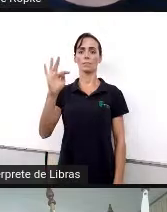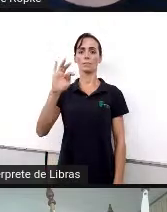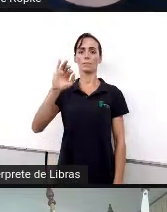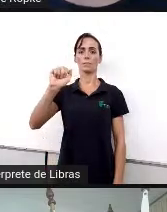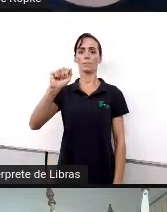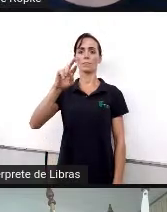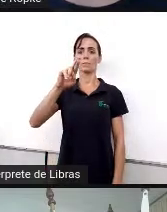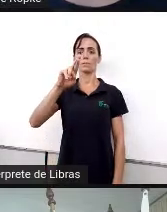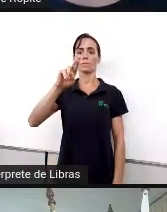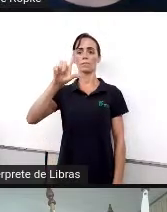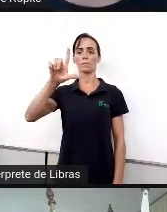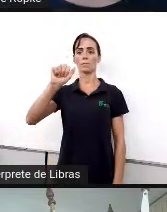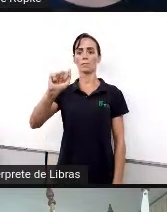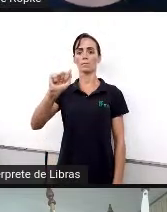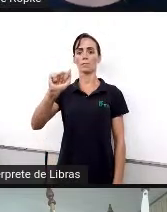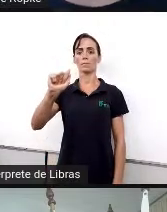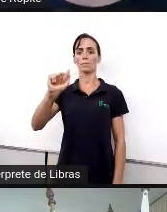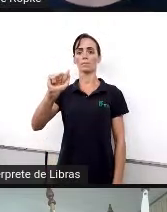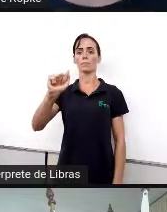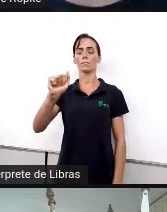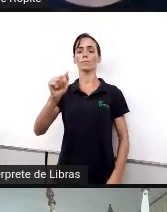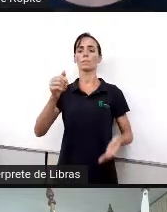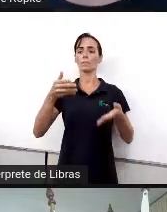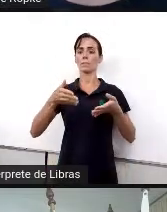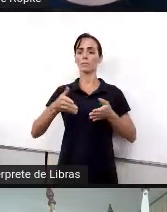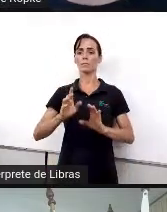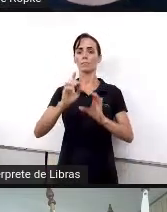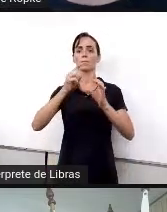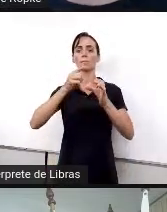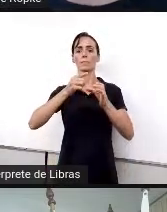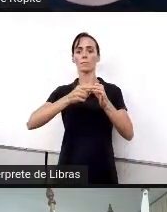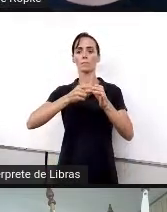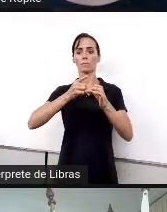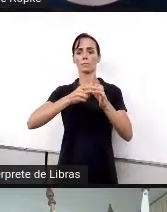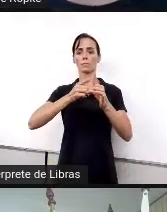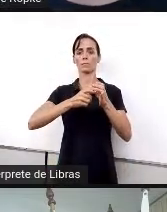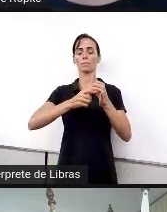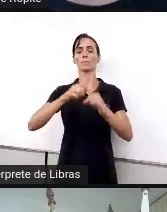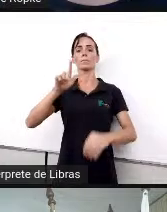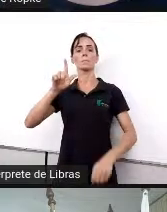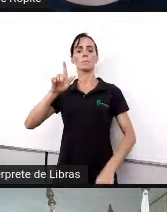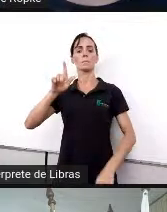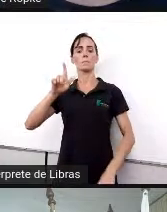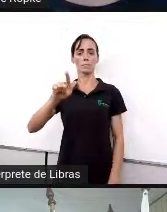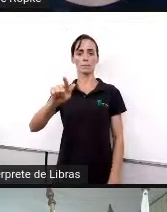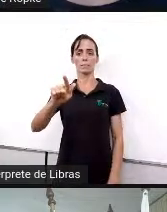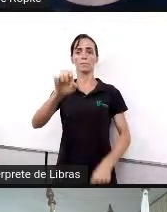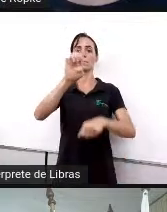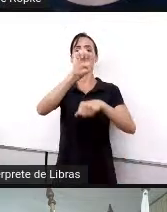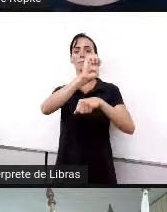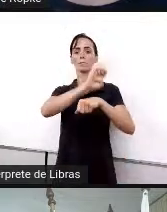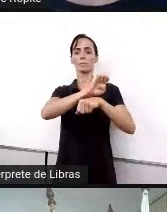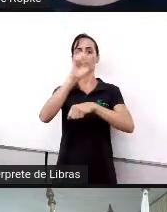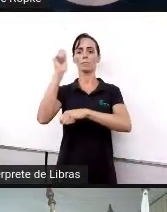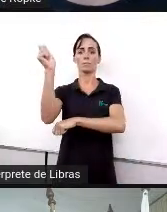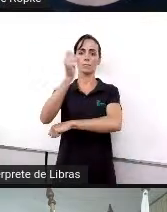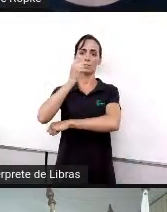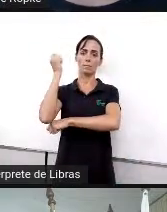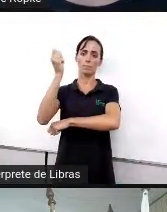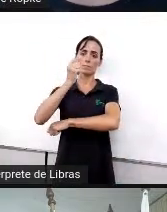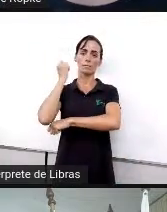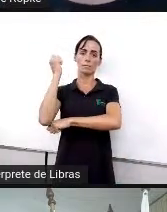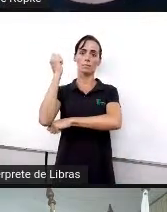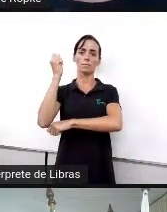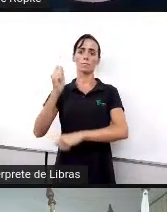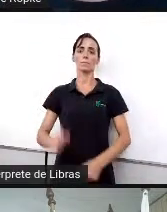Charla Regina Borgards Schreiber, natural da cidade de Giruá, estado do Rio